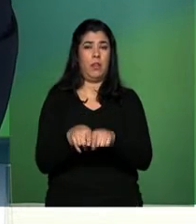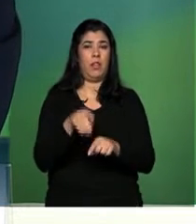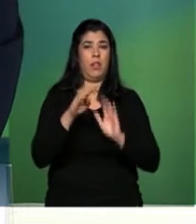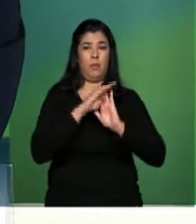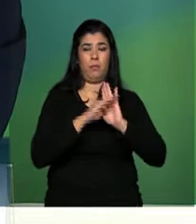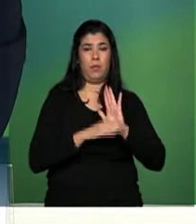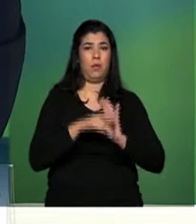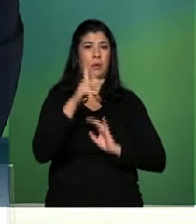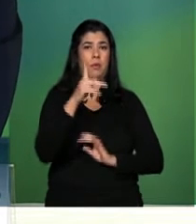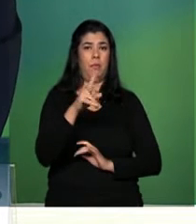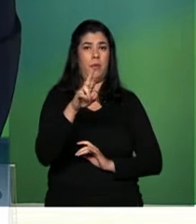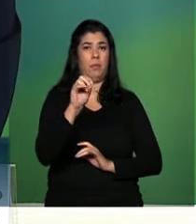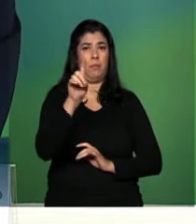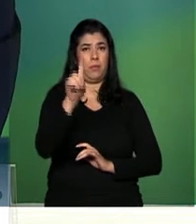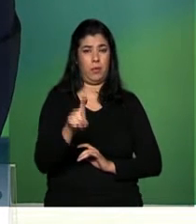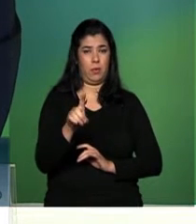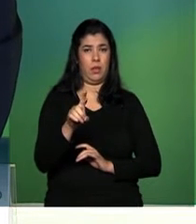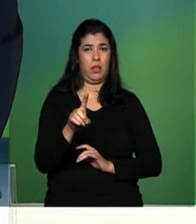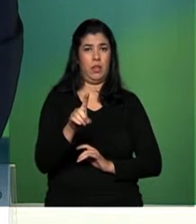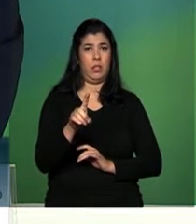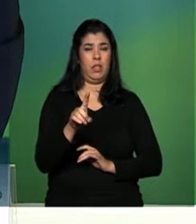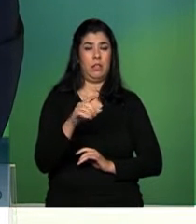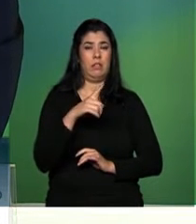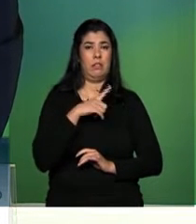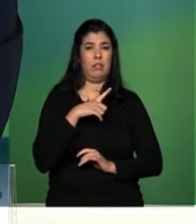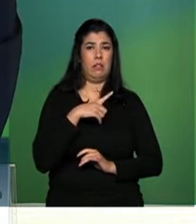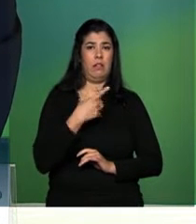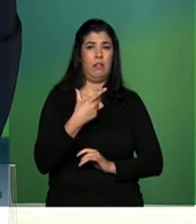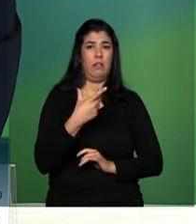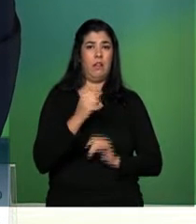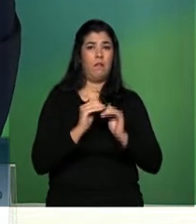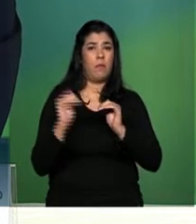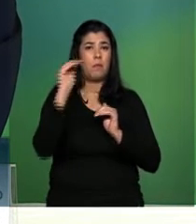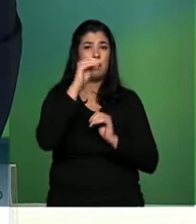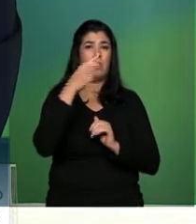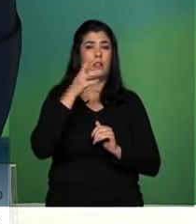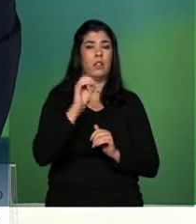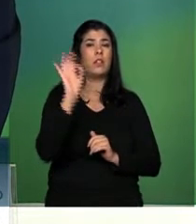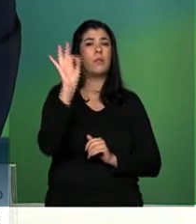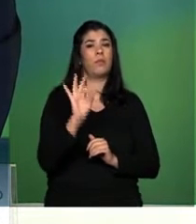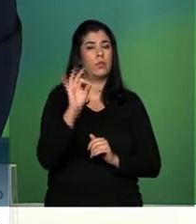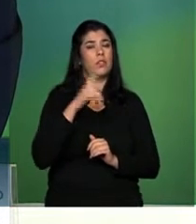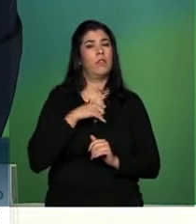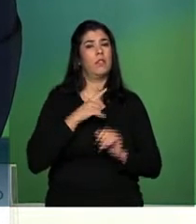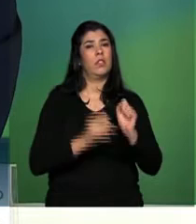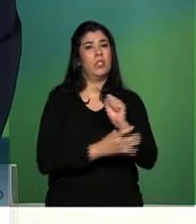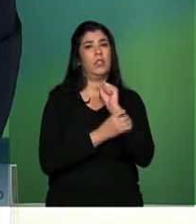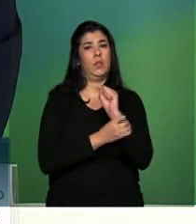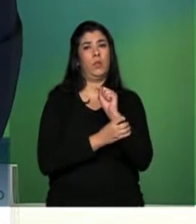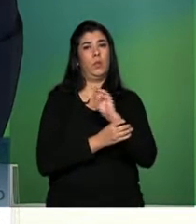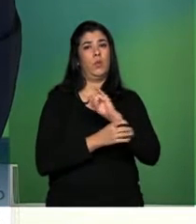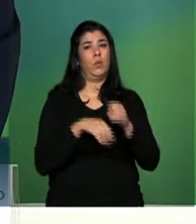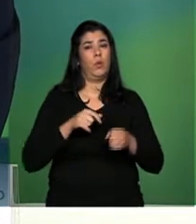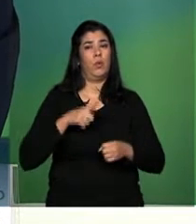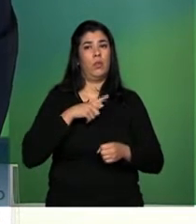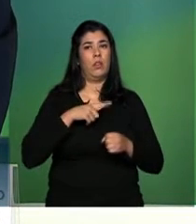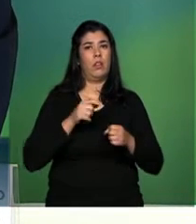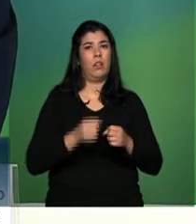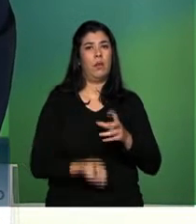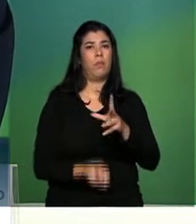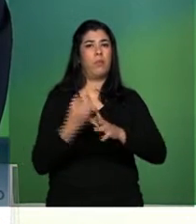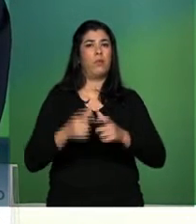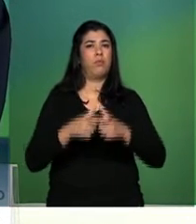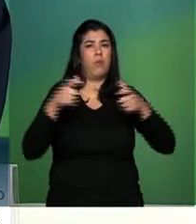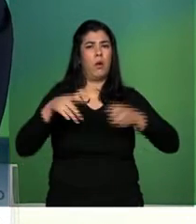Equalização aumentou 30% e que vamos garantir o contingenciamento não afeta